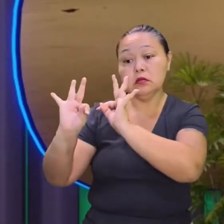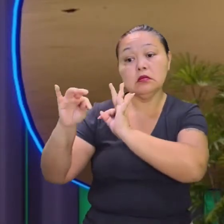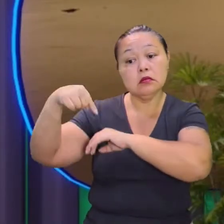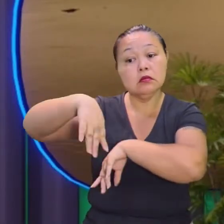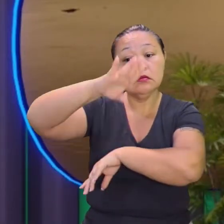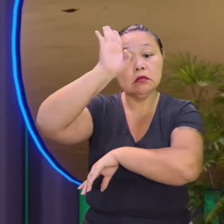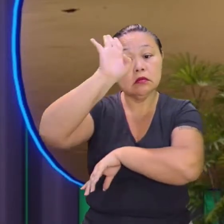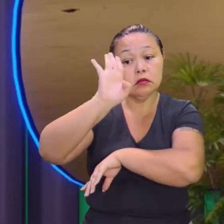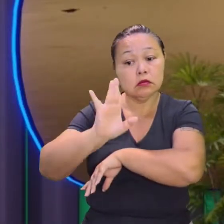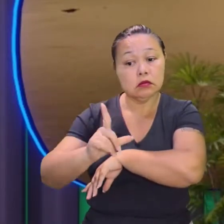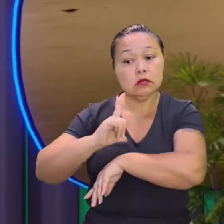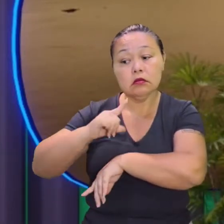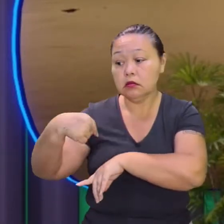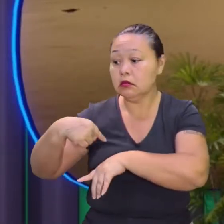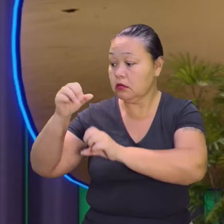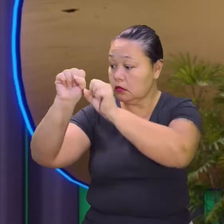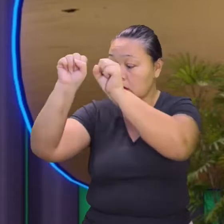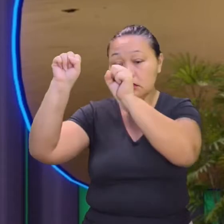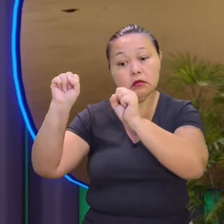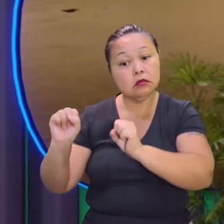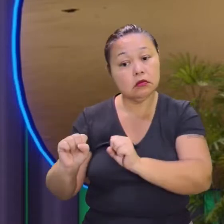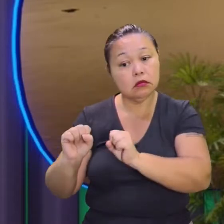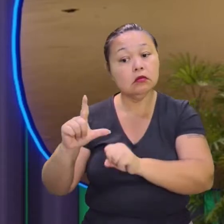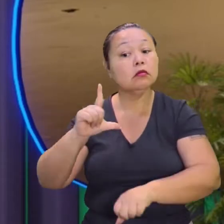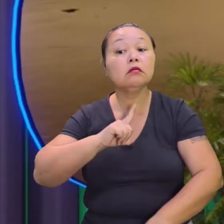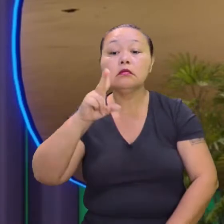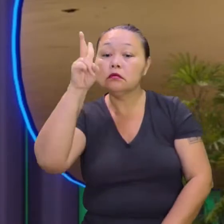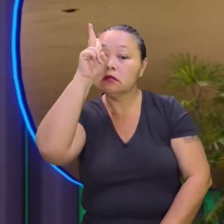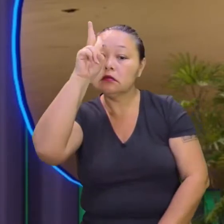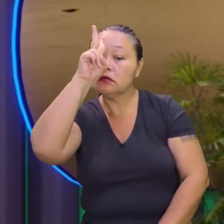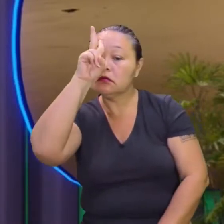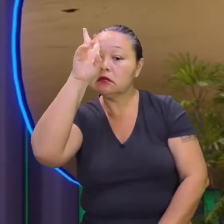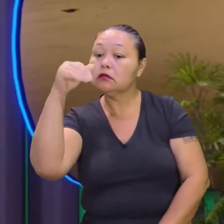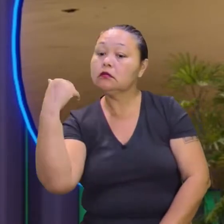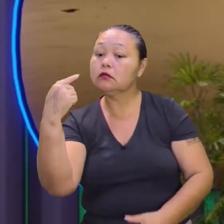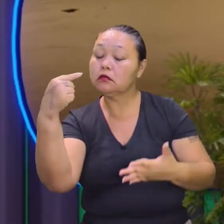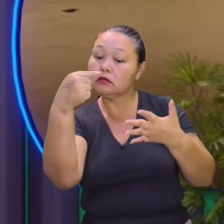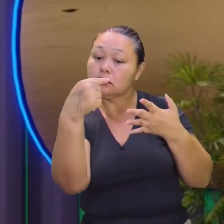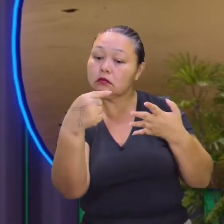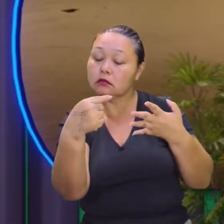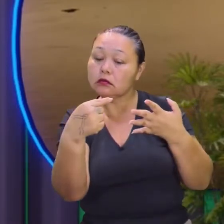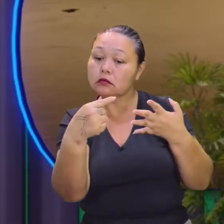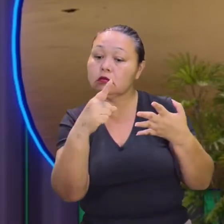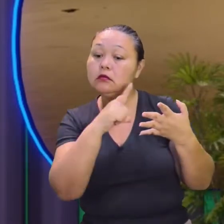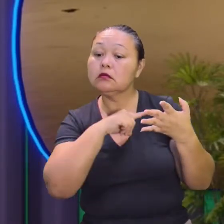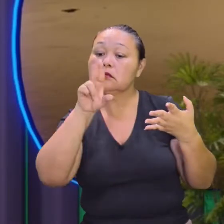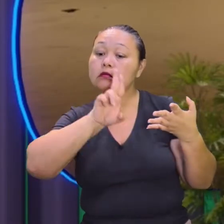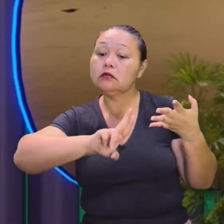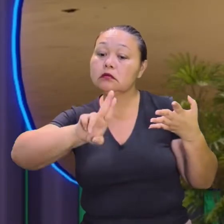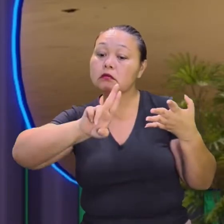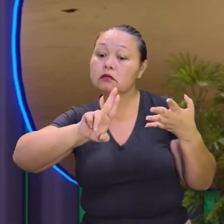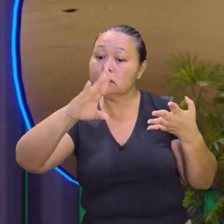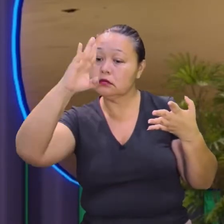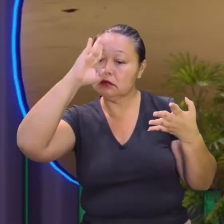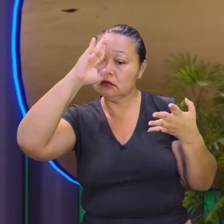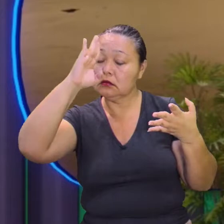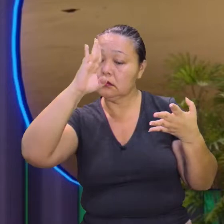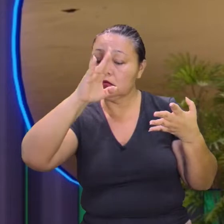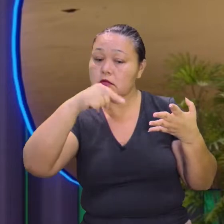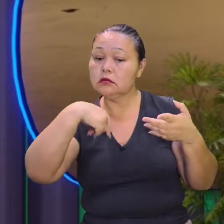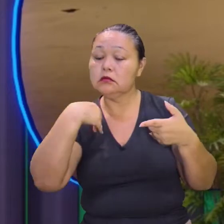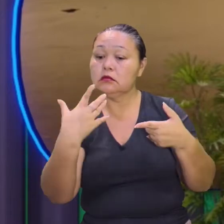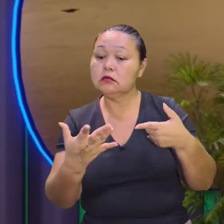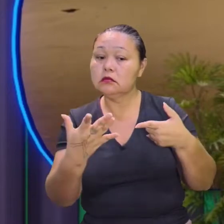no Brasil, esse sistema, você tem que lembrar o seguinte, que ele é utilizado